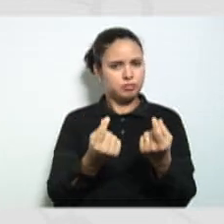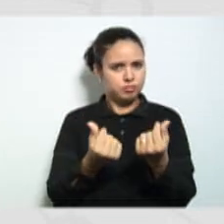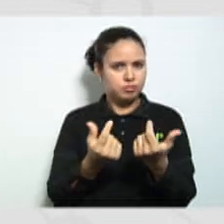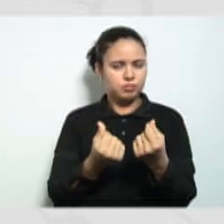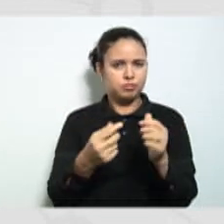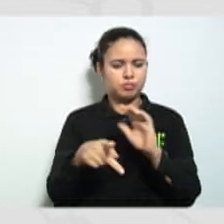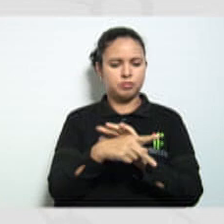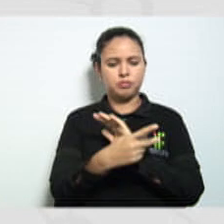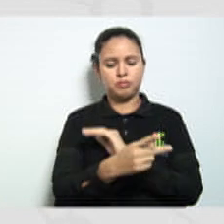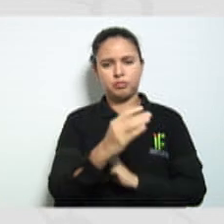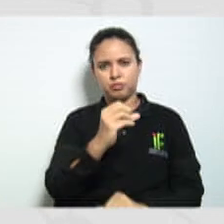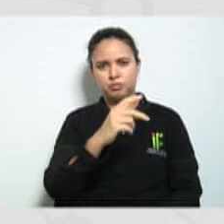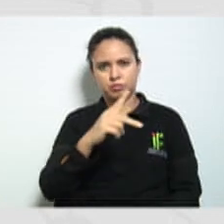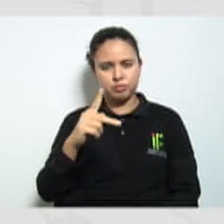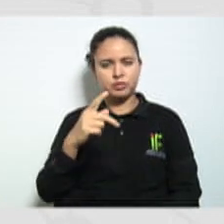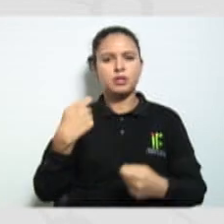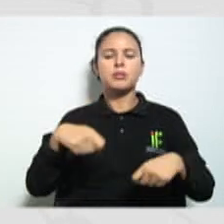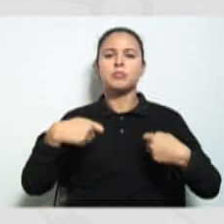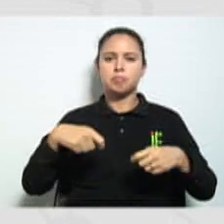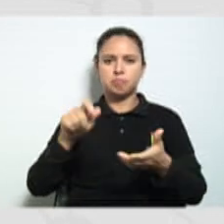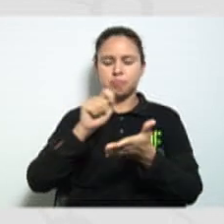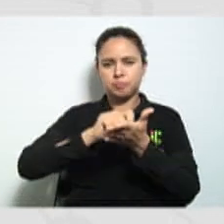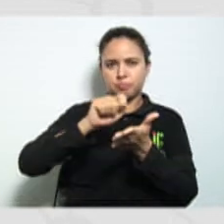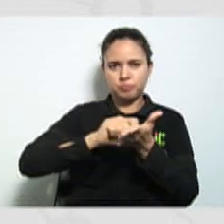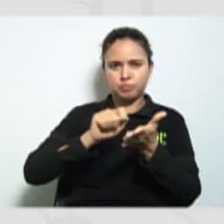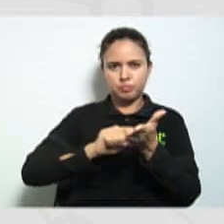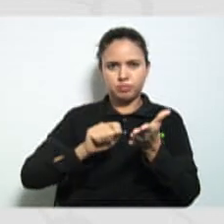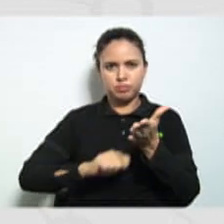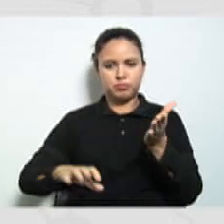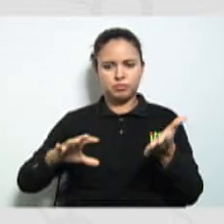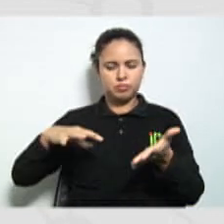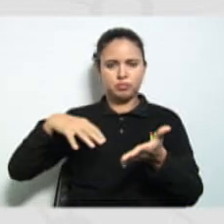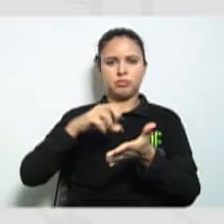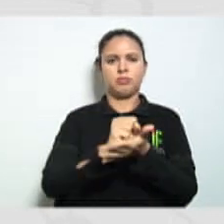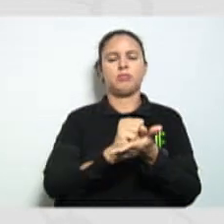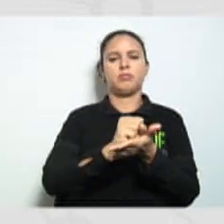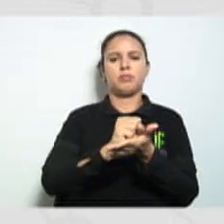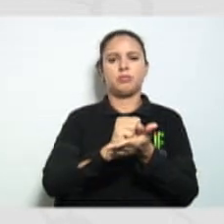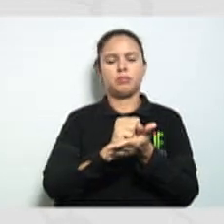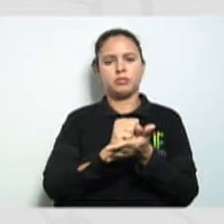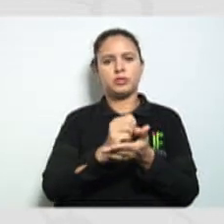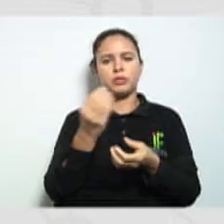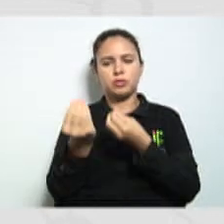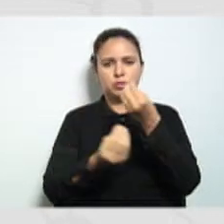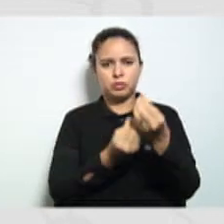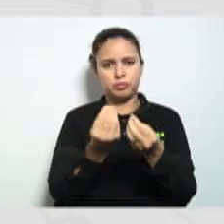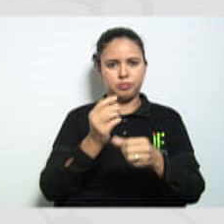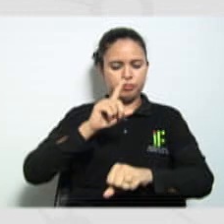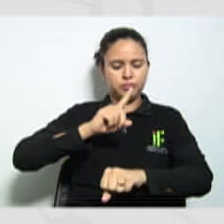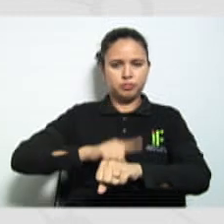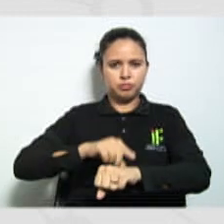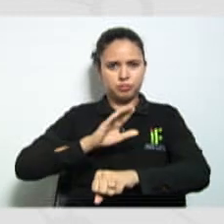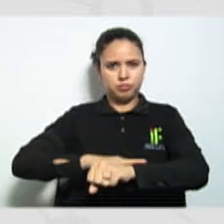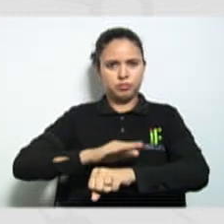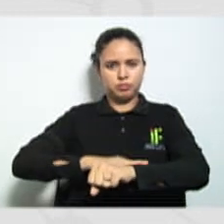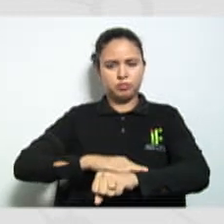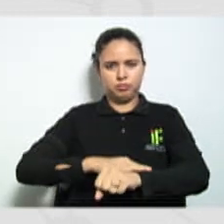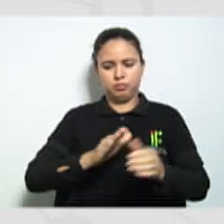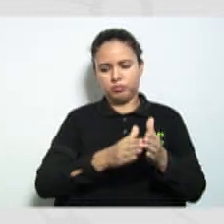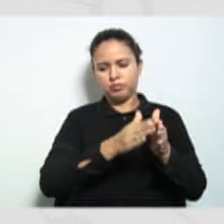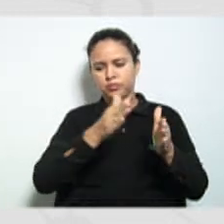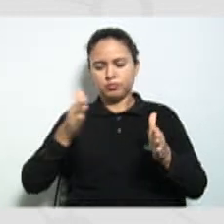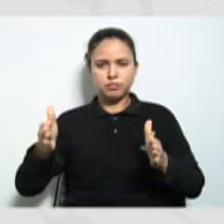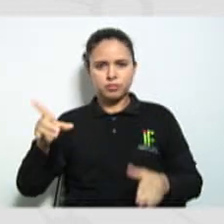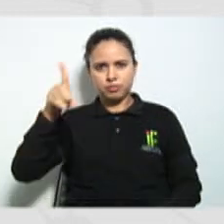eles devem ser escriturados de forma cronológica, ou seja,